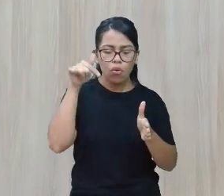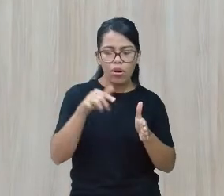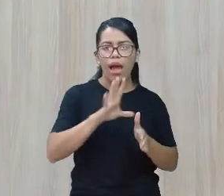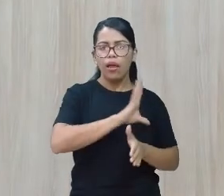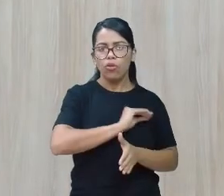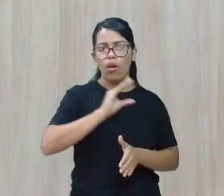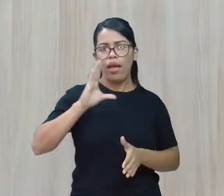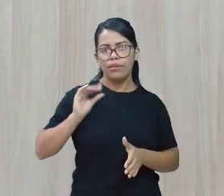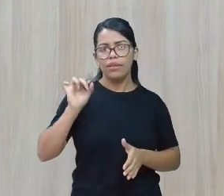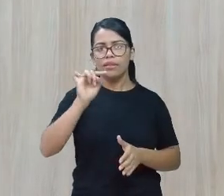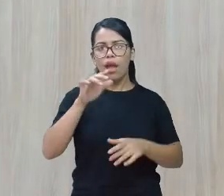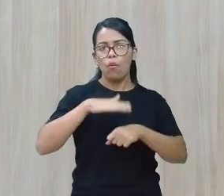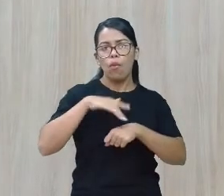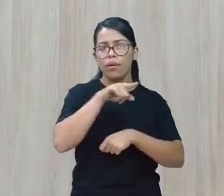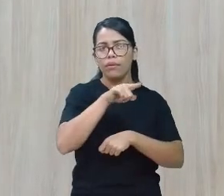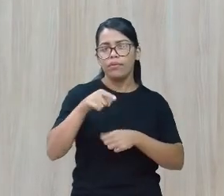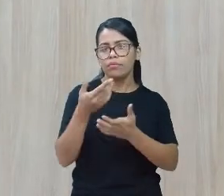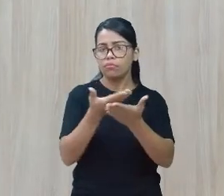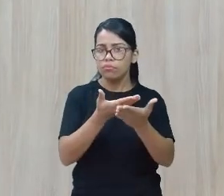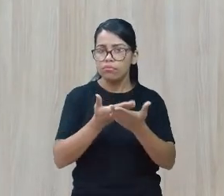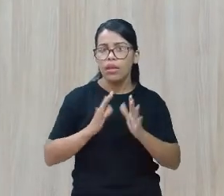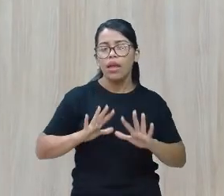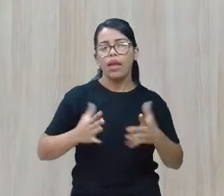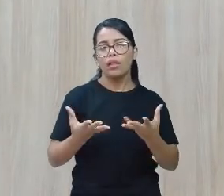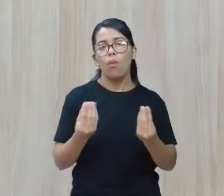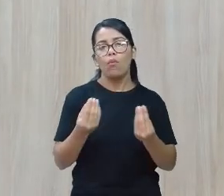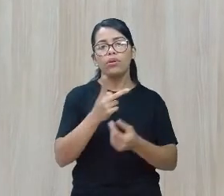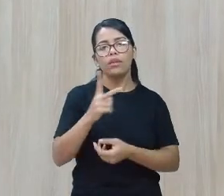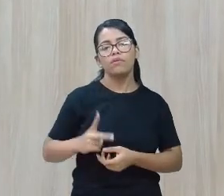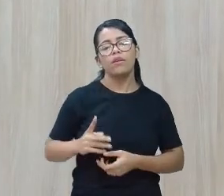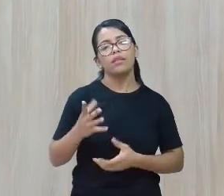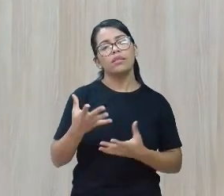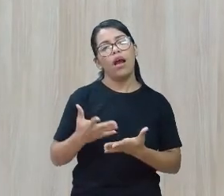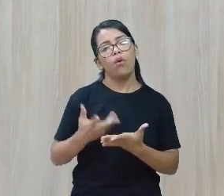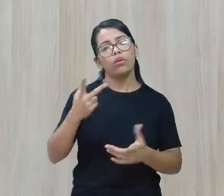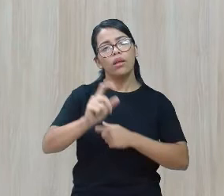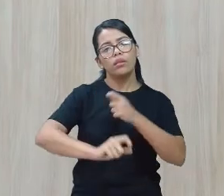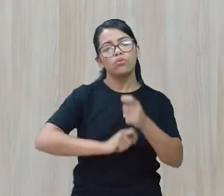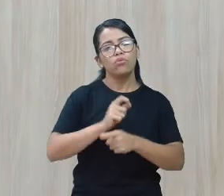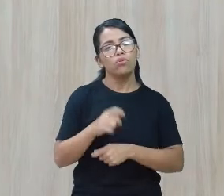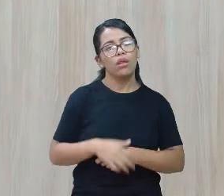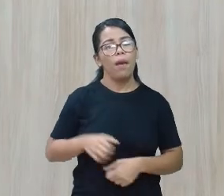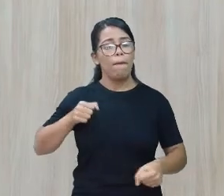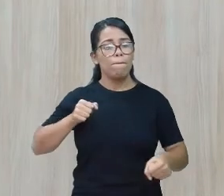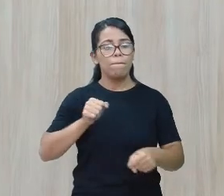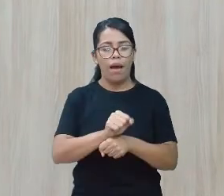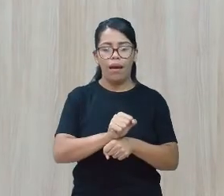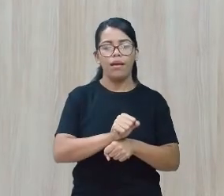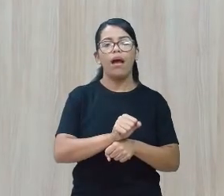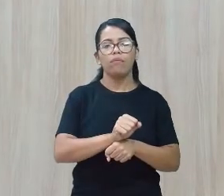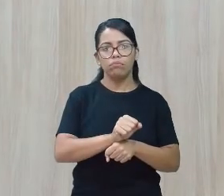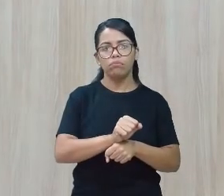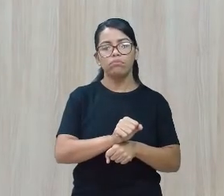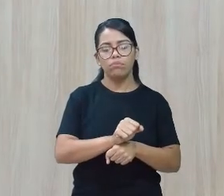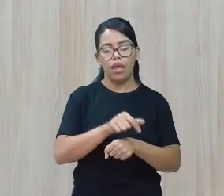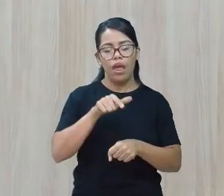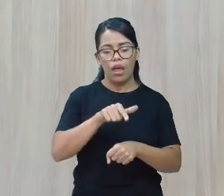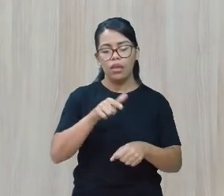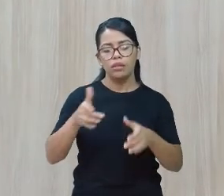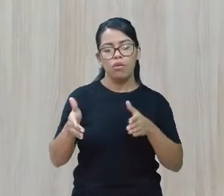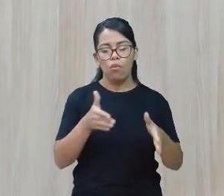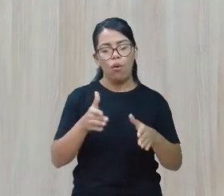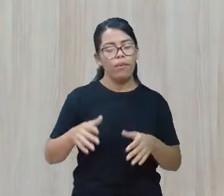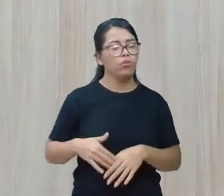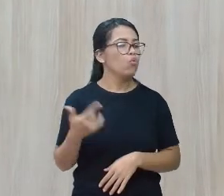que vocês estão estudando. E muitas vezes acontece que interrompe essa fase, não consegue mais ir para a